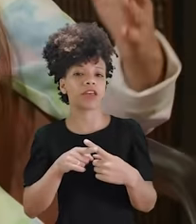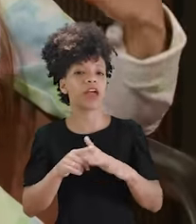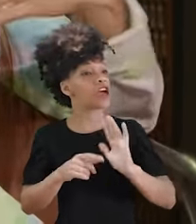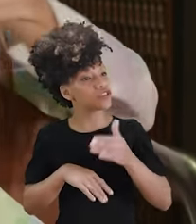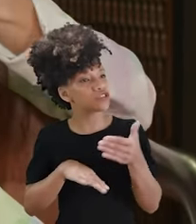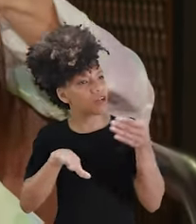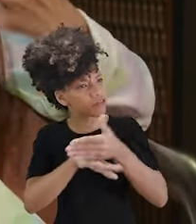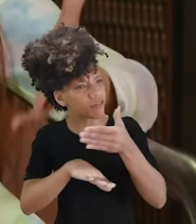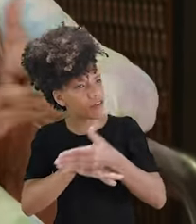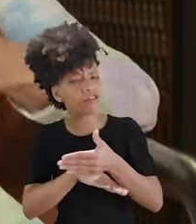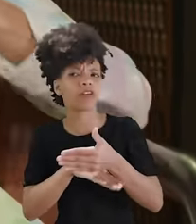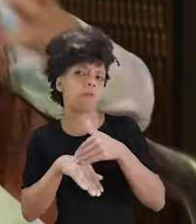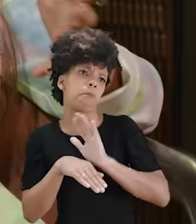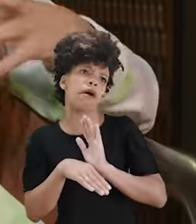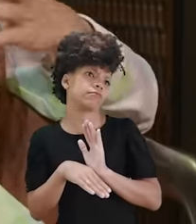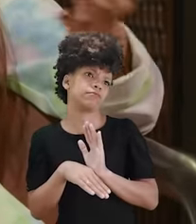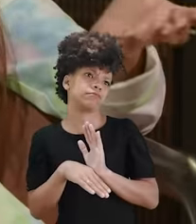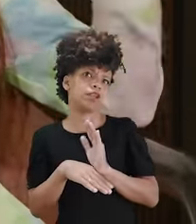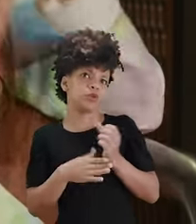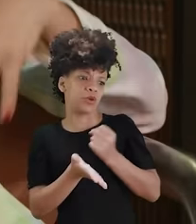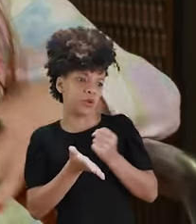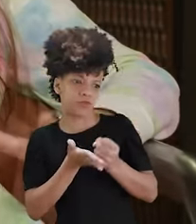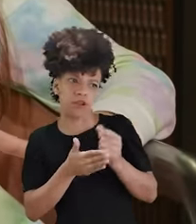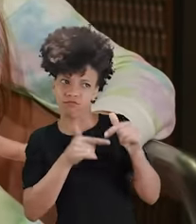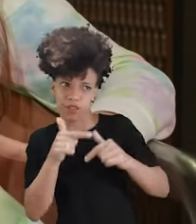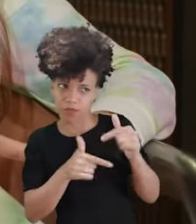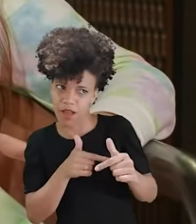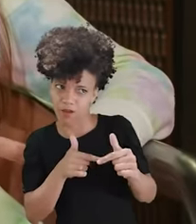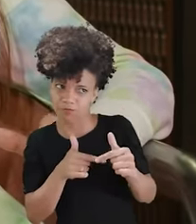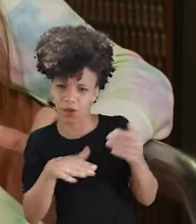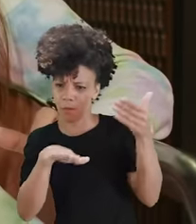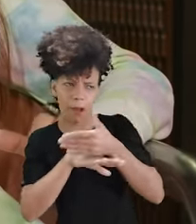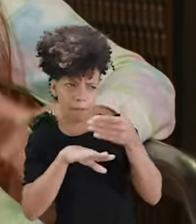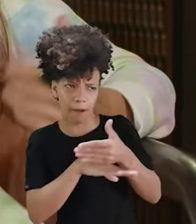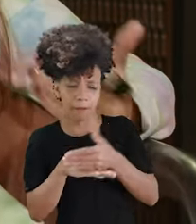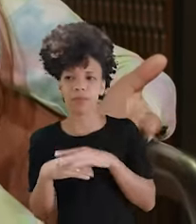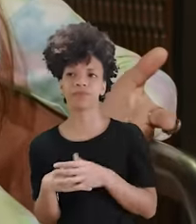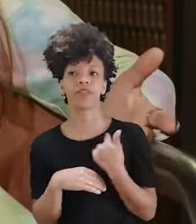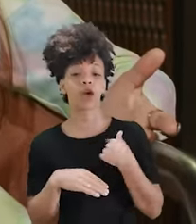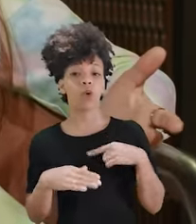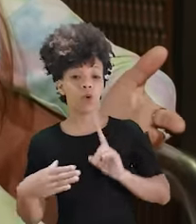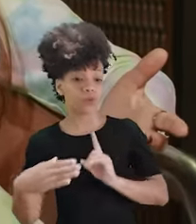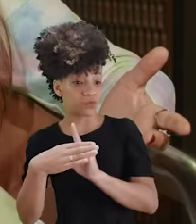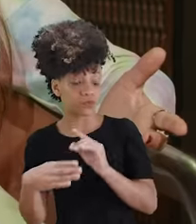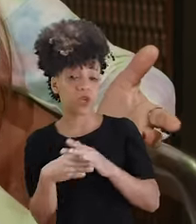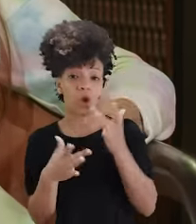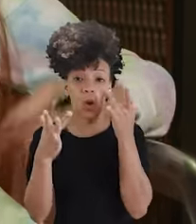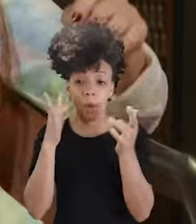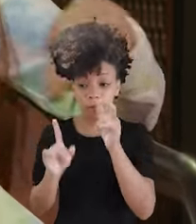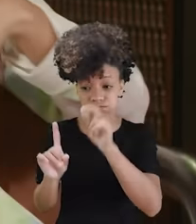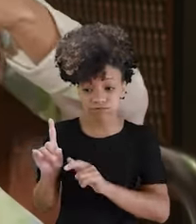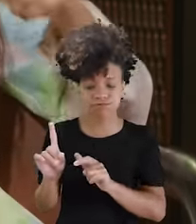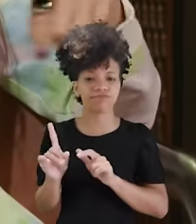certa forma eu já me envolvia mais do que eu era contratada para eu entrei como artista